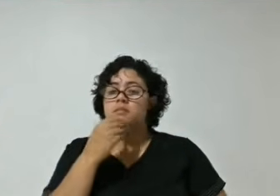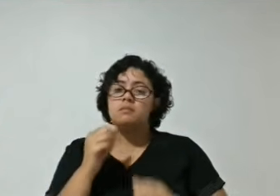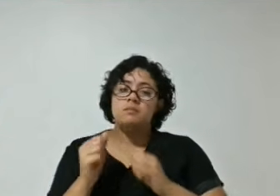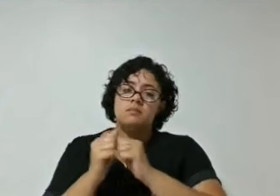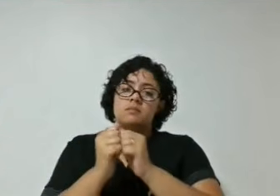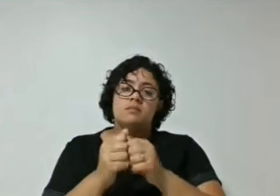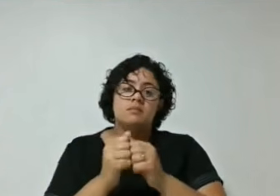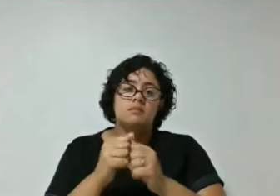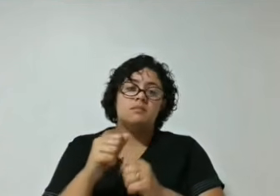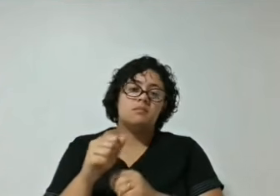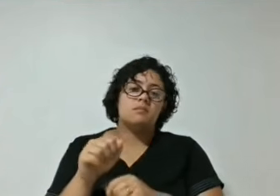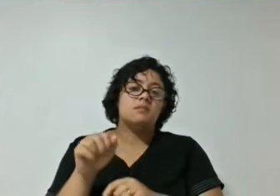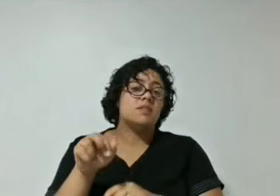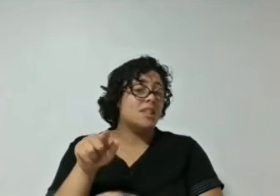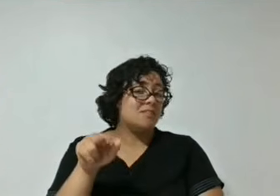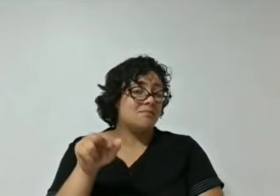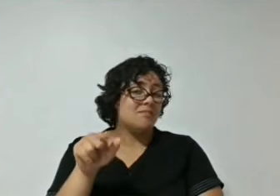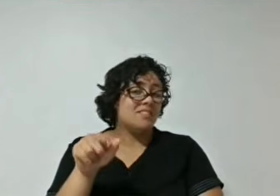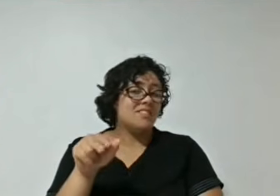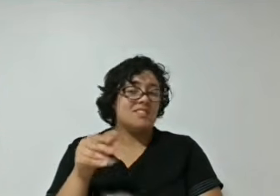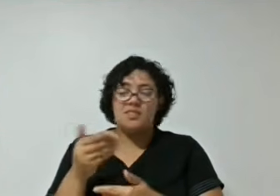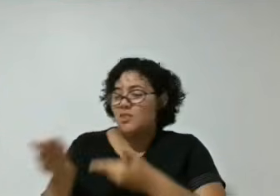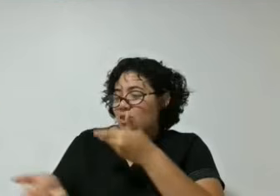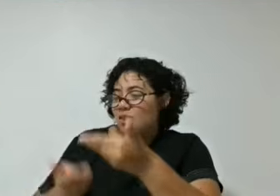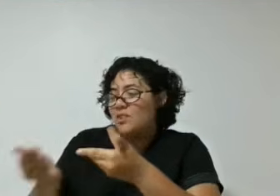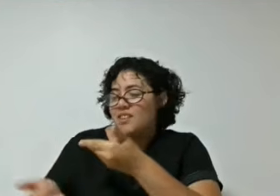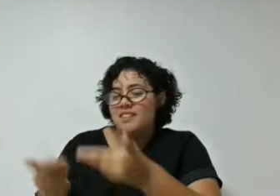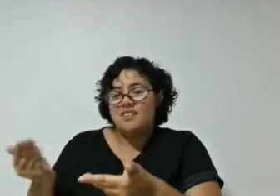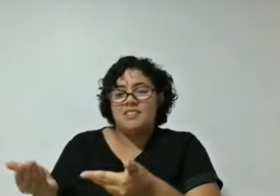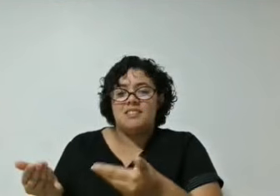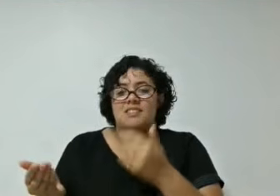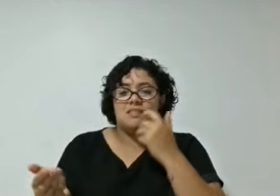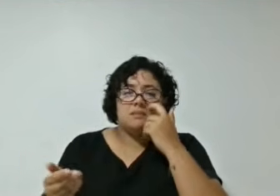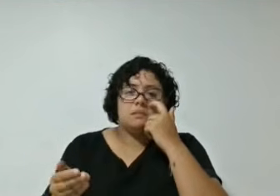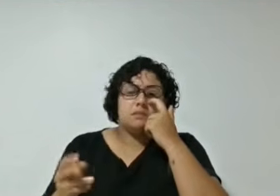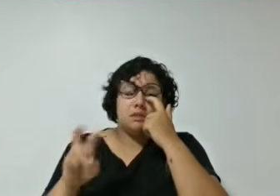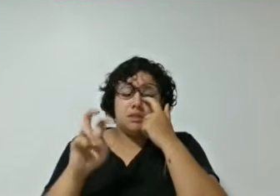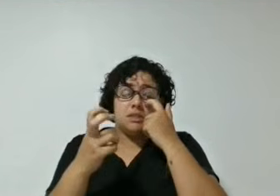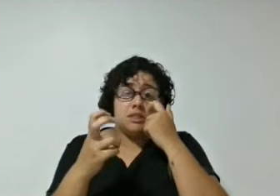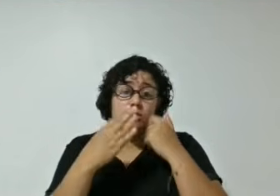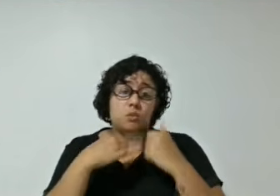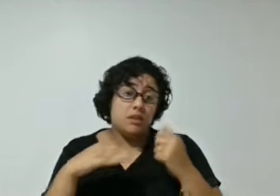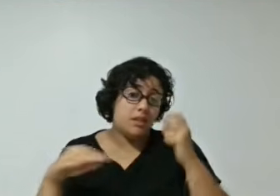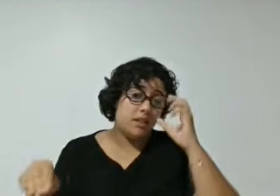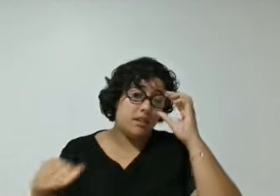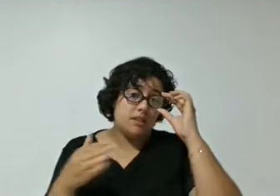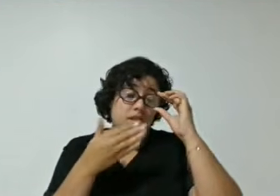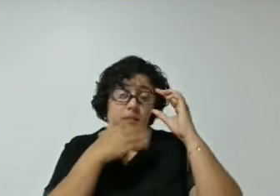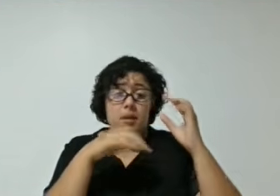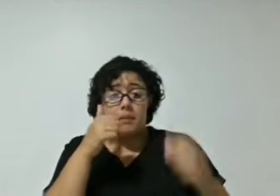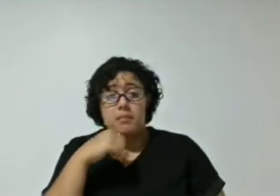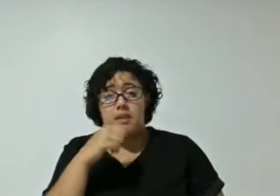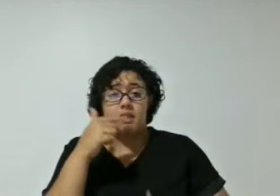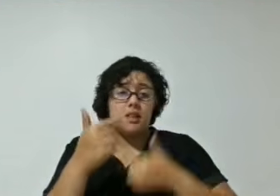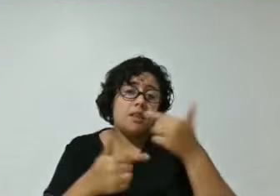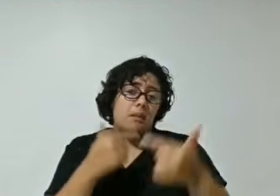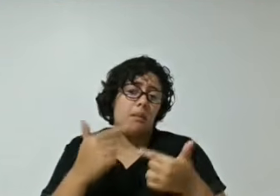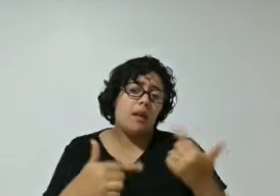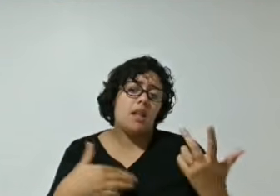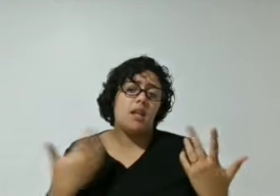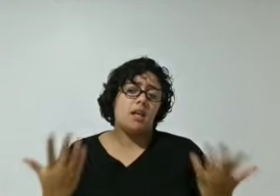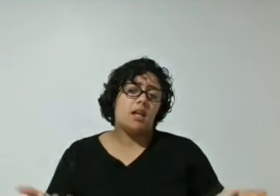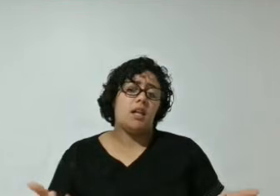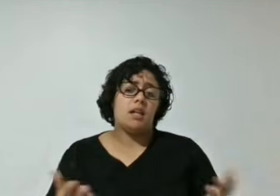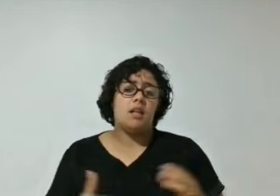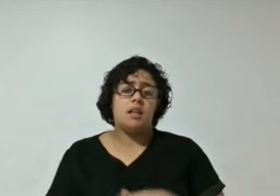aquela renca, né, que a gente falava. Aí eram 5 meninos, a mãe trabalhando, o pai em outra situação, às vezes até, né,